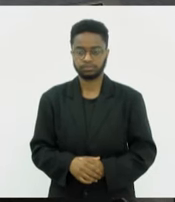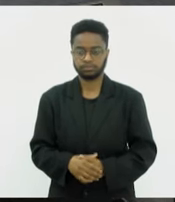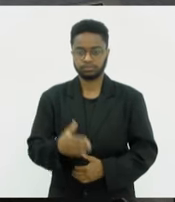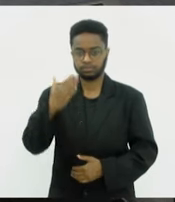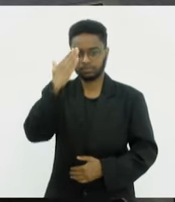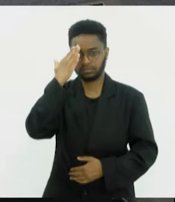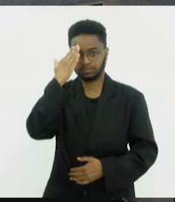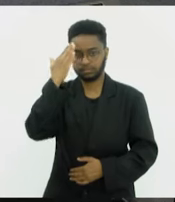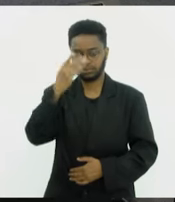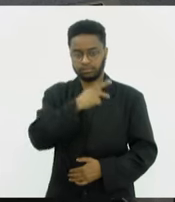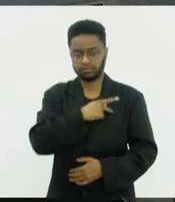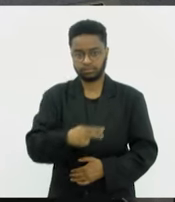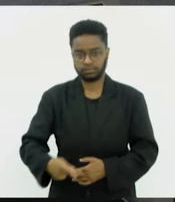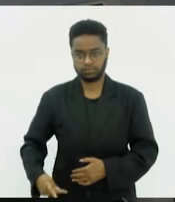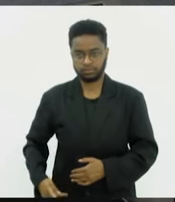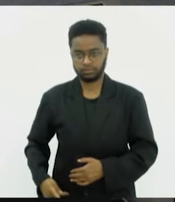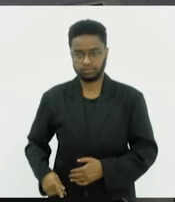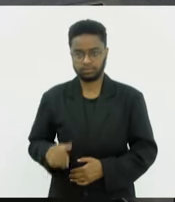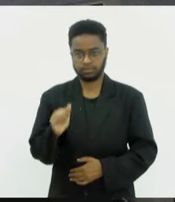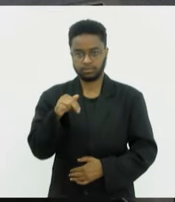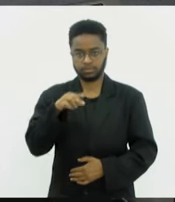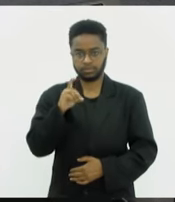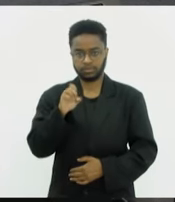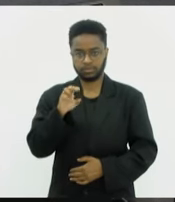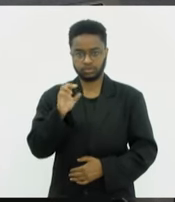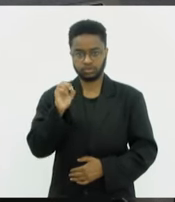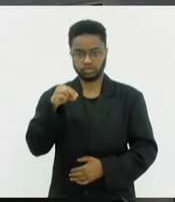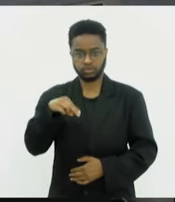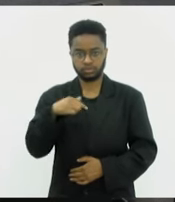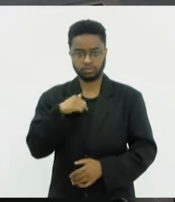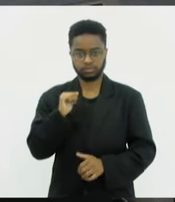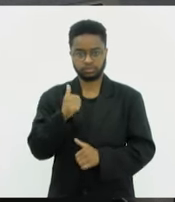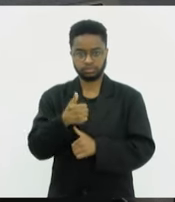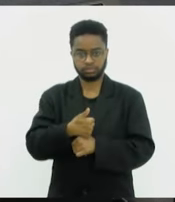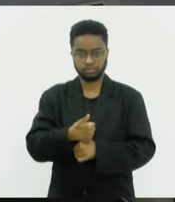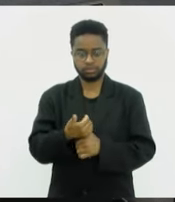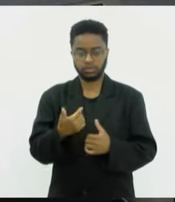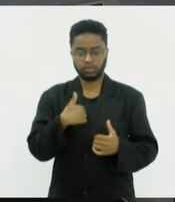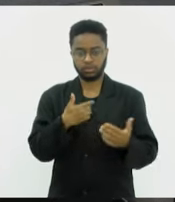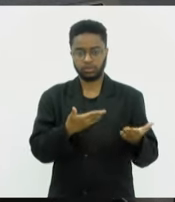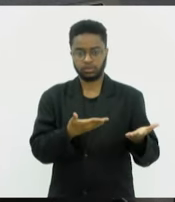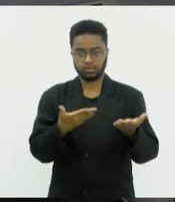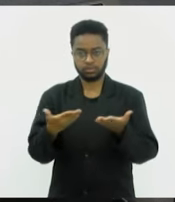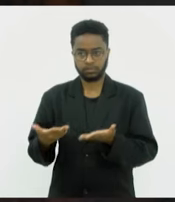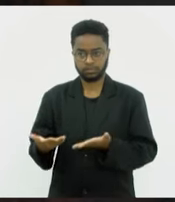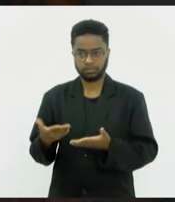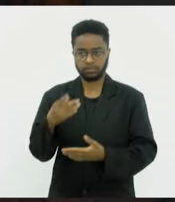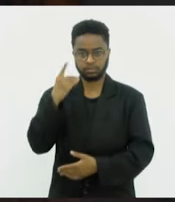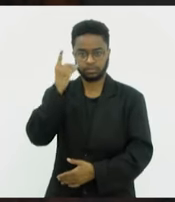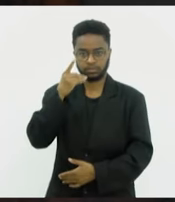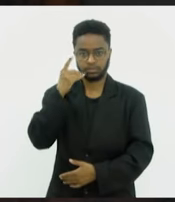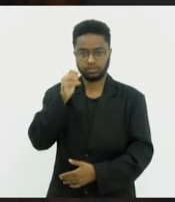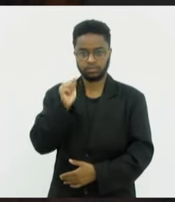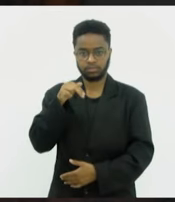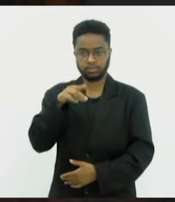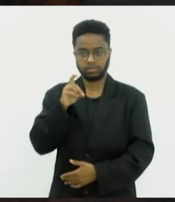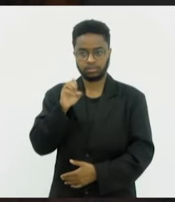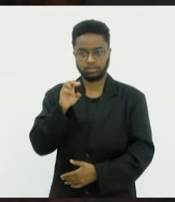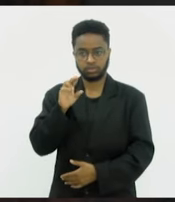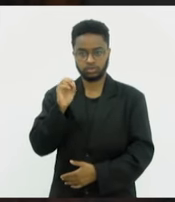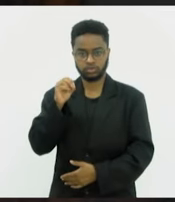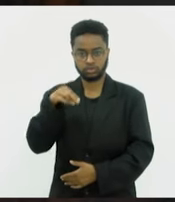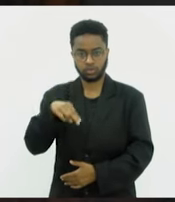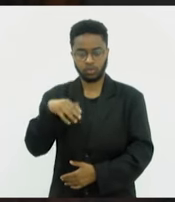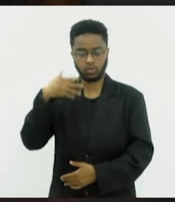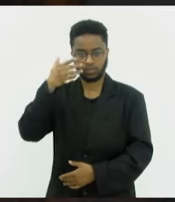Obrigado, senhor presidente Anderson Moraes, e assumindo os trabalhos, convido o deputado Anderson Moraes para